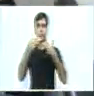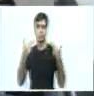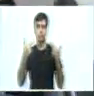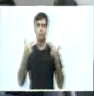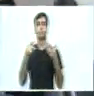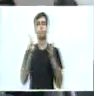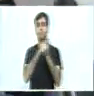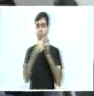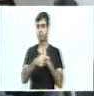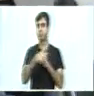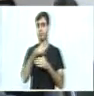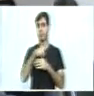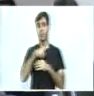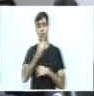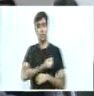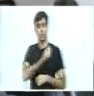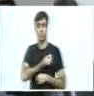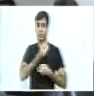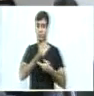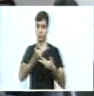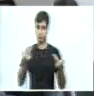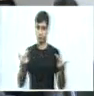para o desfruto da vida digna.